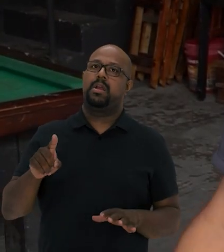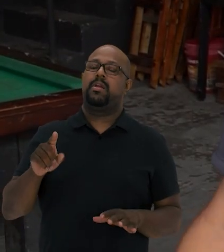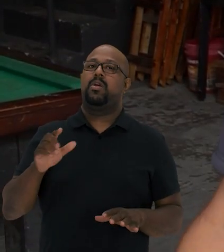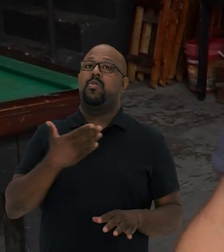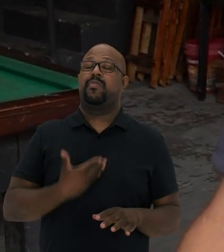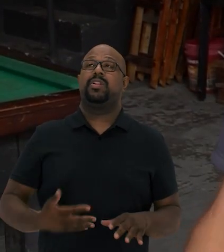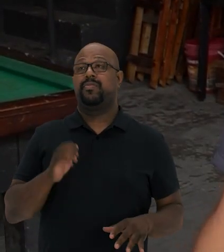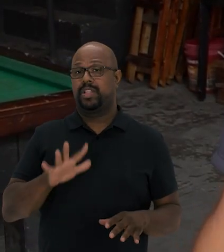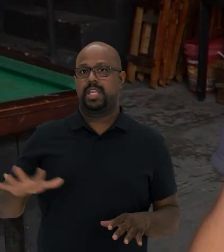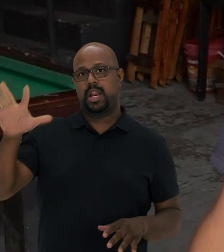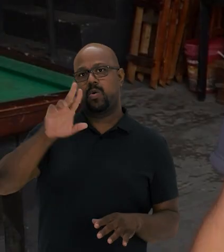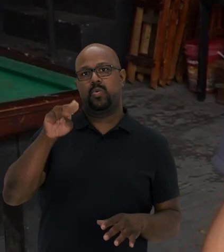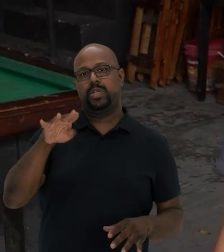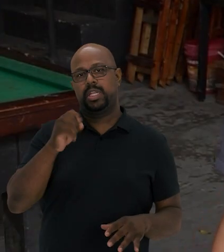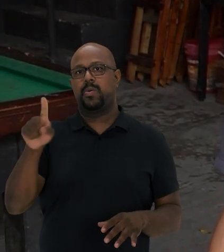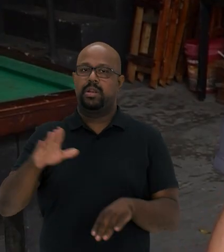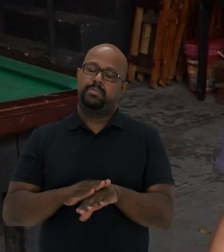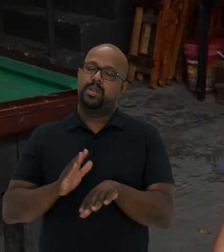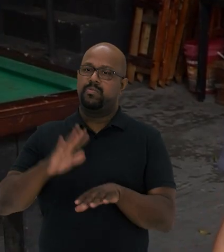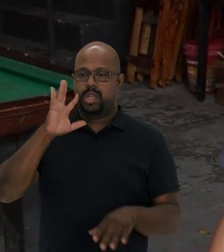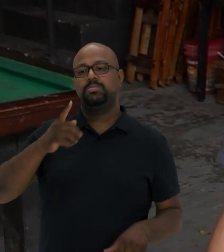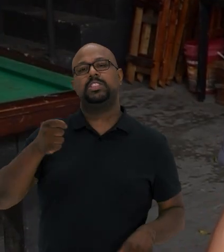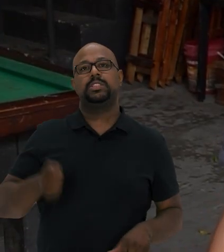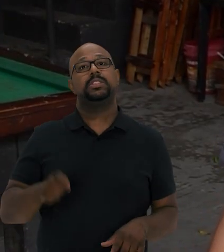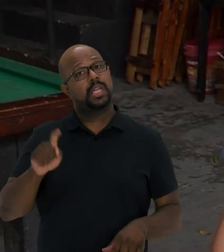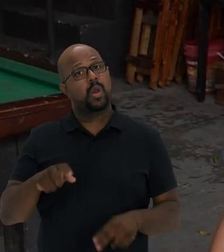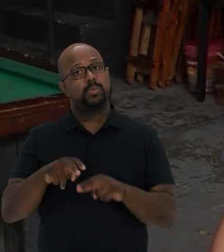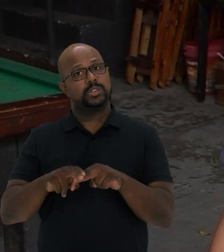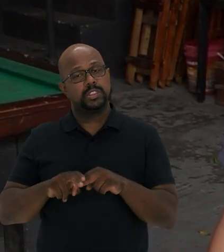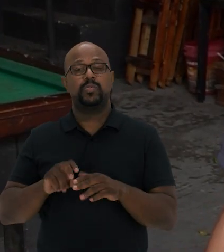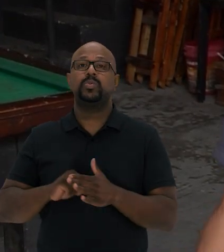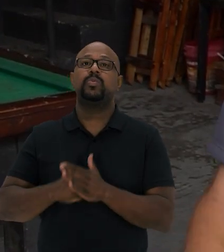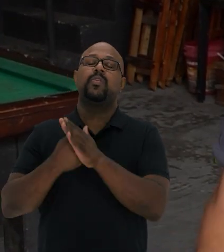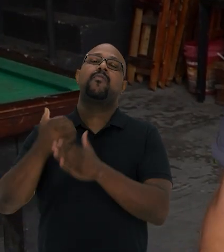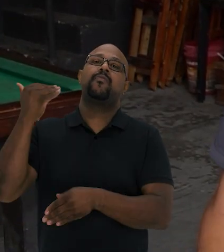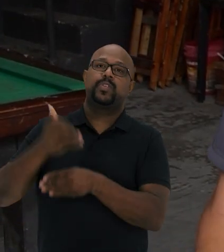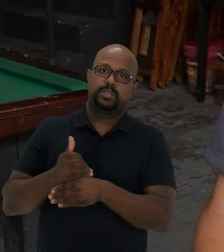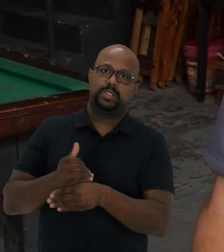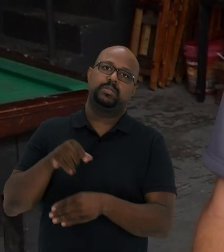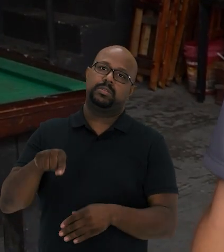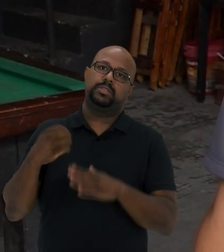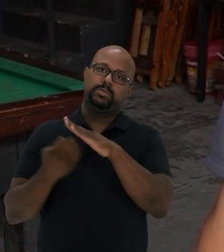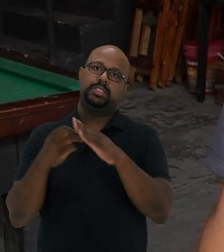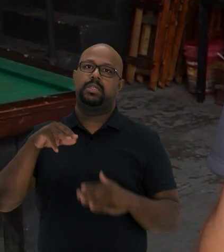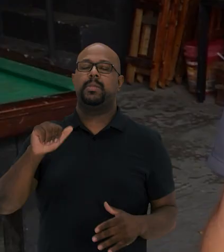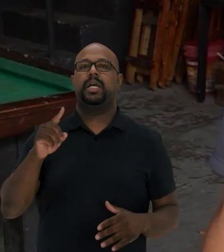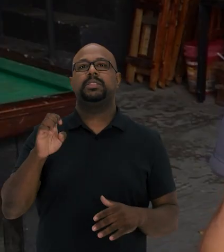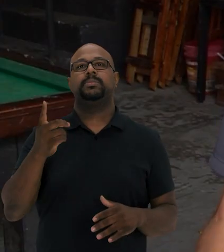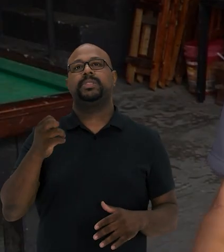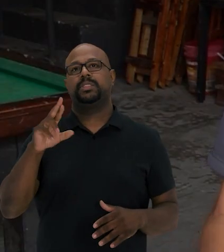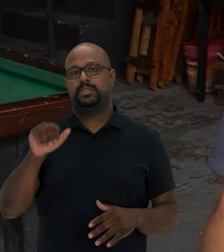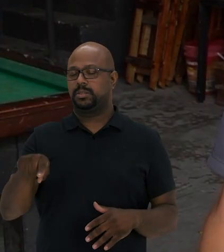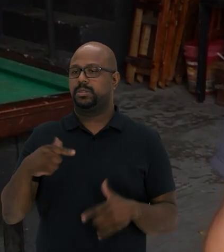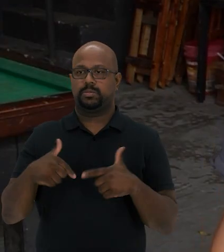União, ela que vai decidir. Então, esse foi um dos motivos do fechamento da Madepedra, que